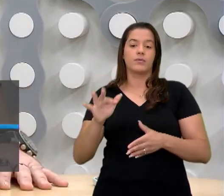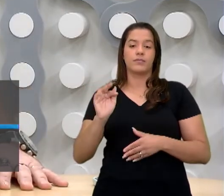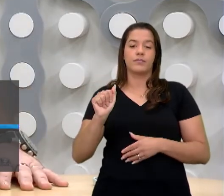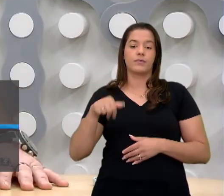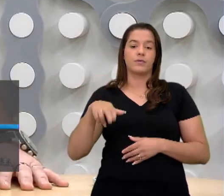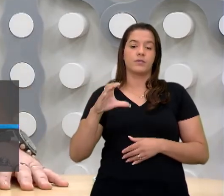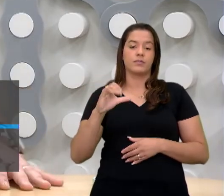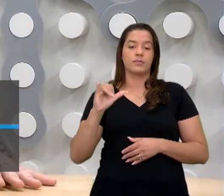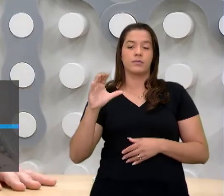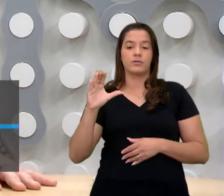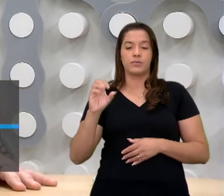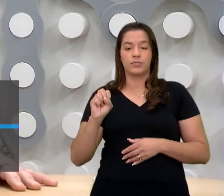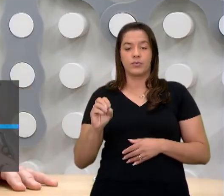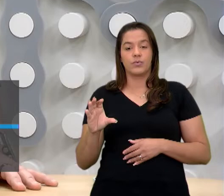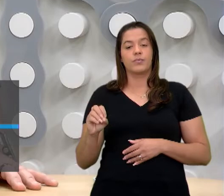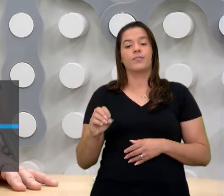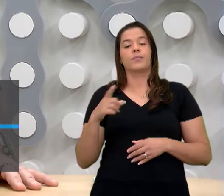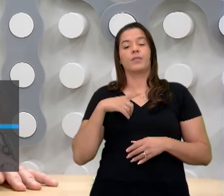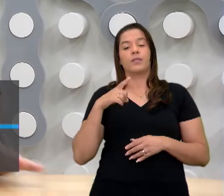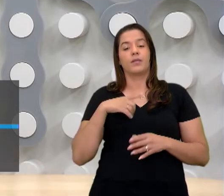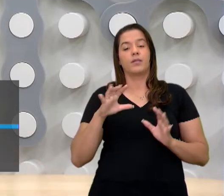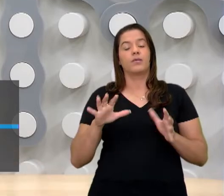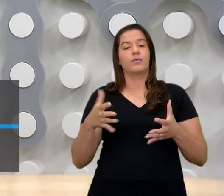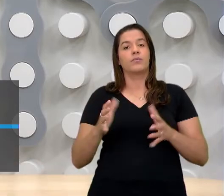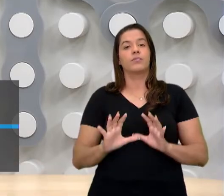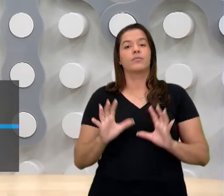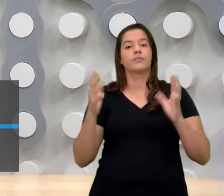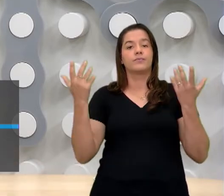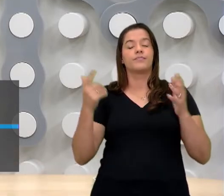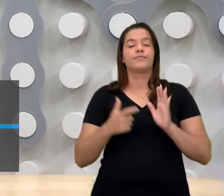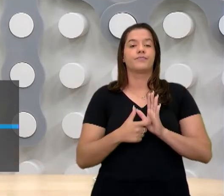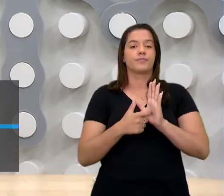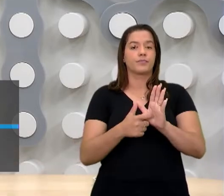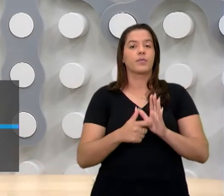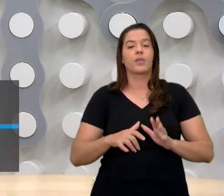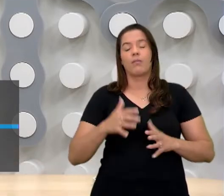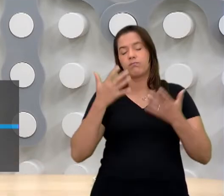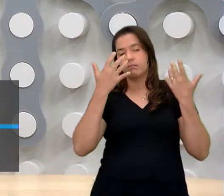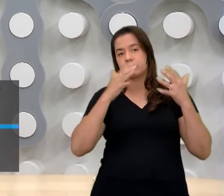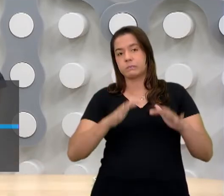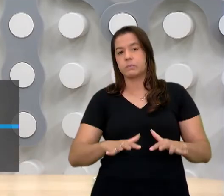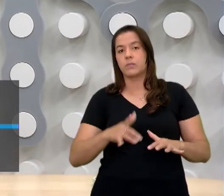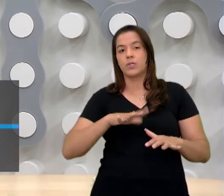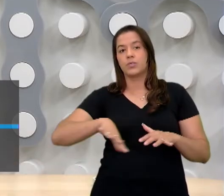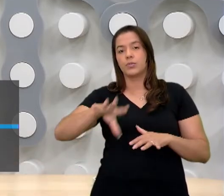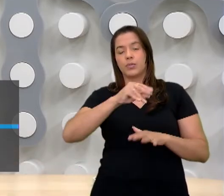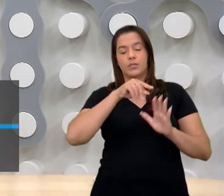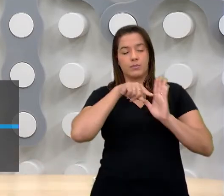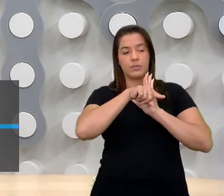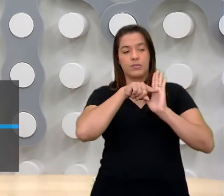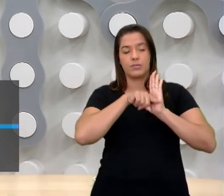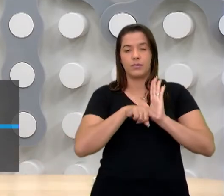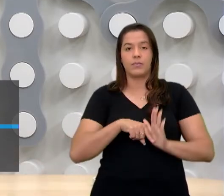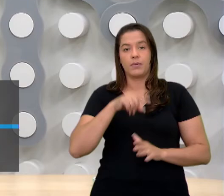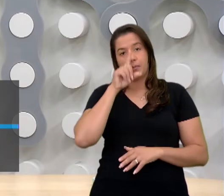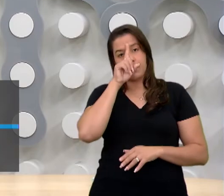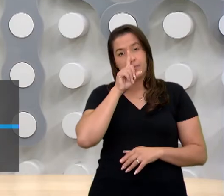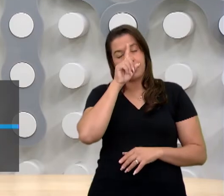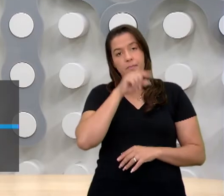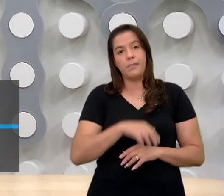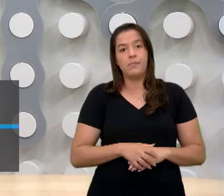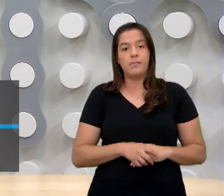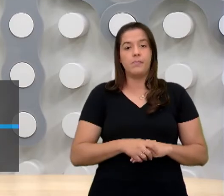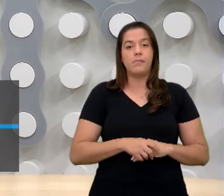One, né? Que é um evento aí apontado aí como catastrófico aí pelos pesquisadores, né? E tem